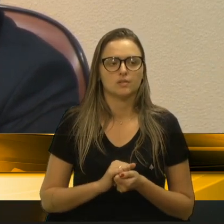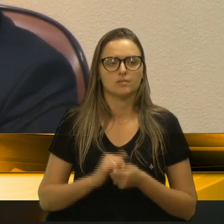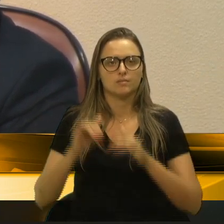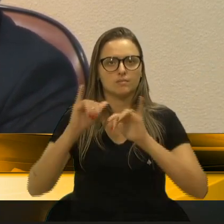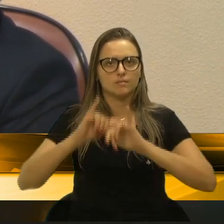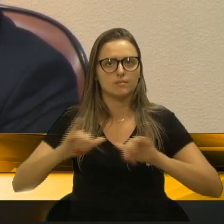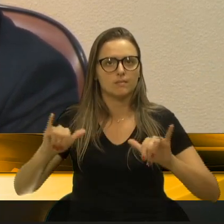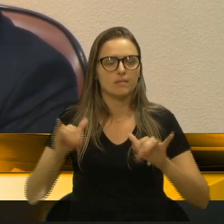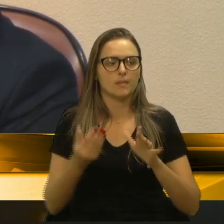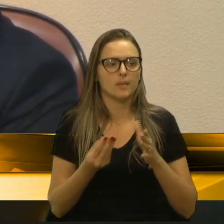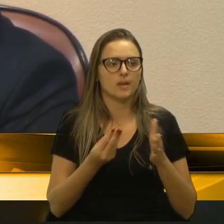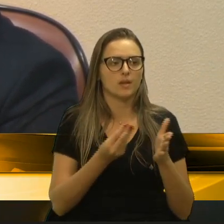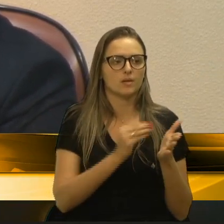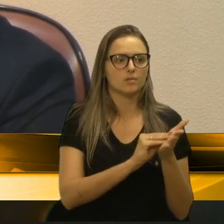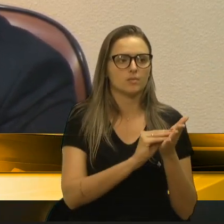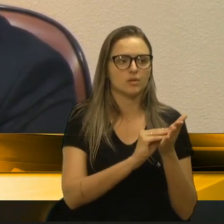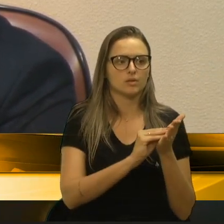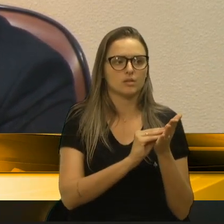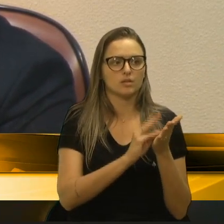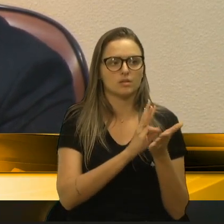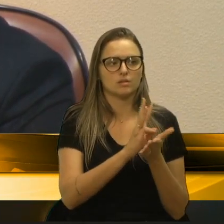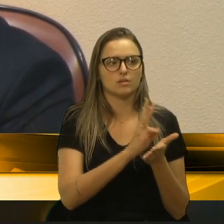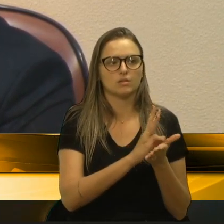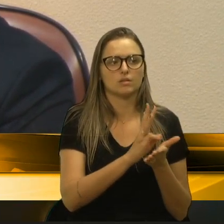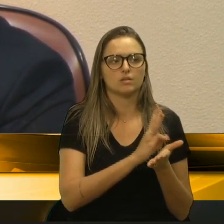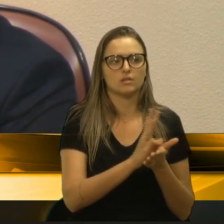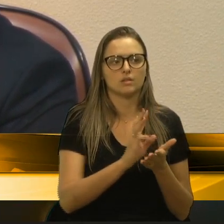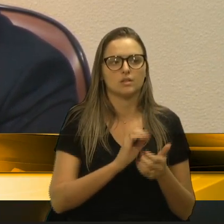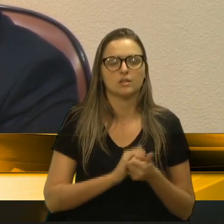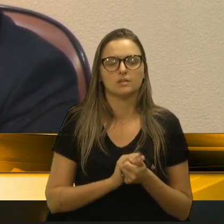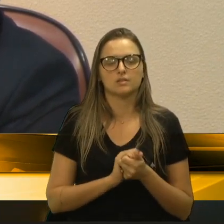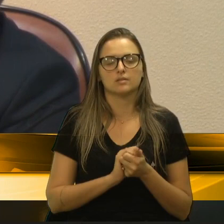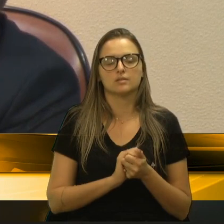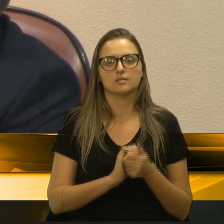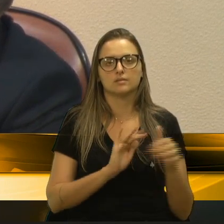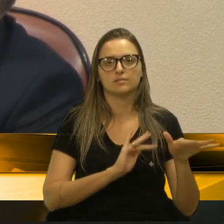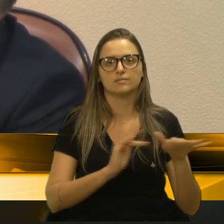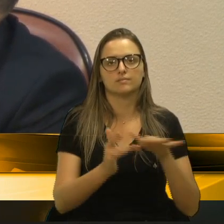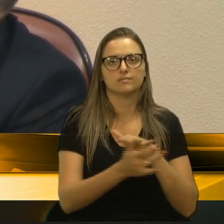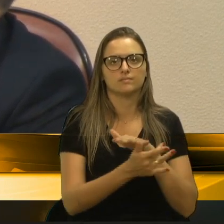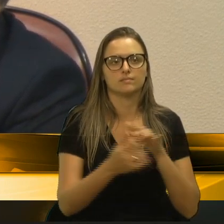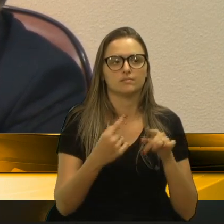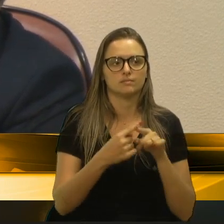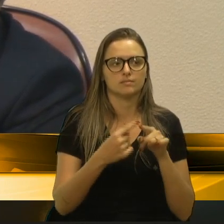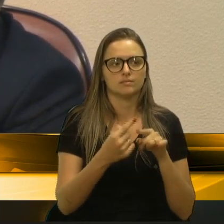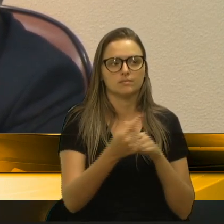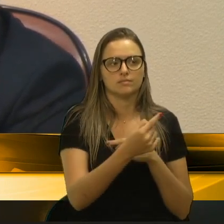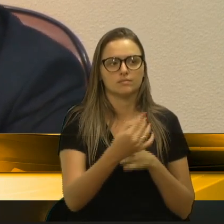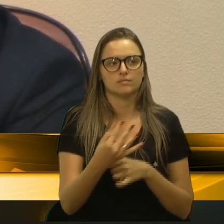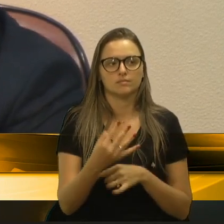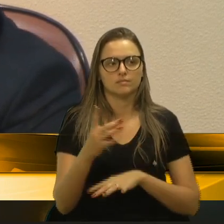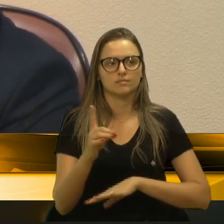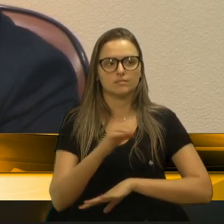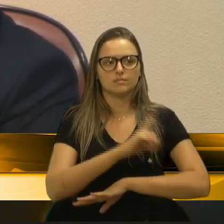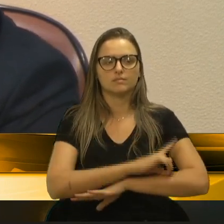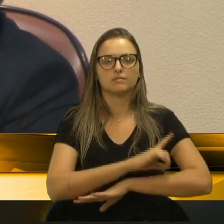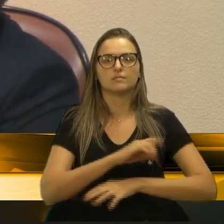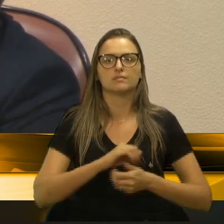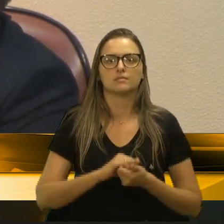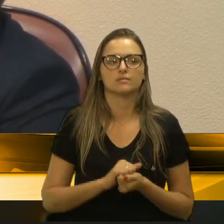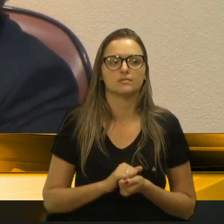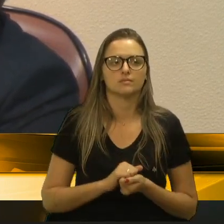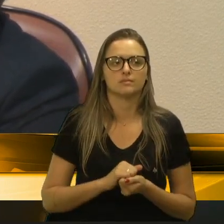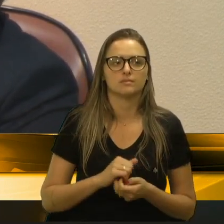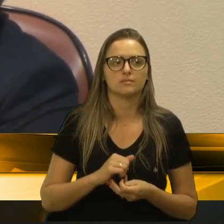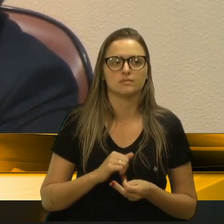nos grupos de WhatsApp da escola e que depois foi para as redes sociais, porque há 14 dias o que está sendo servido lá são com recursos